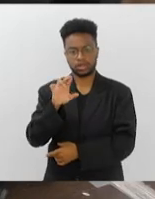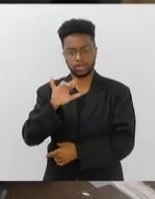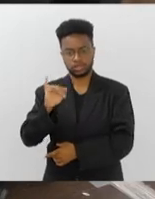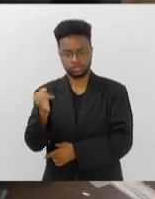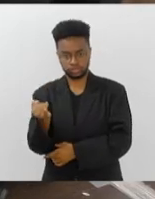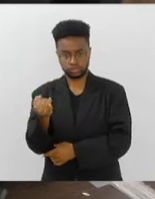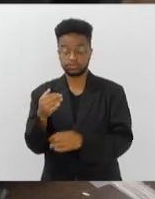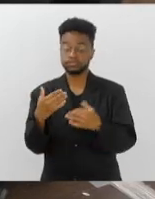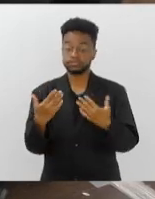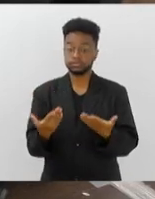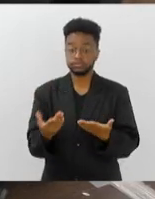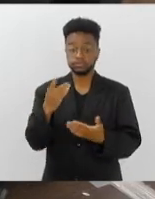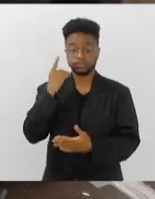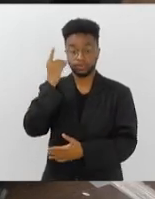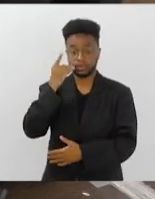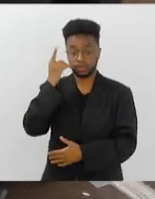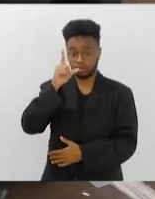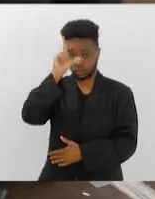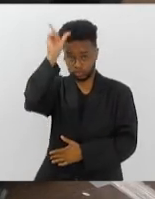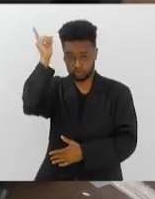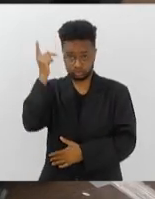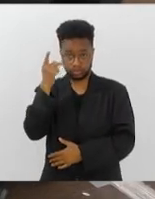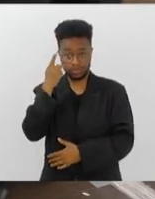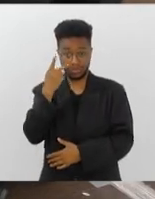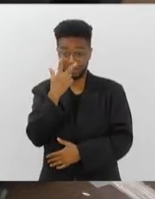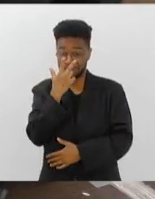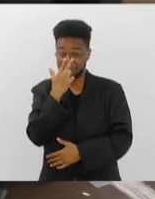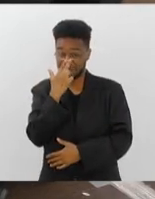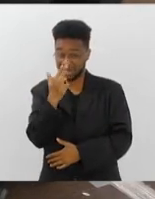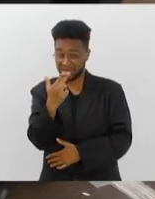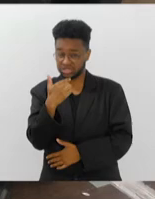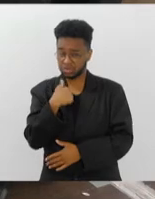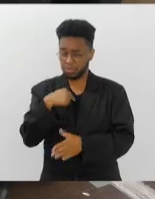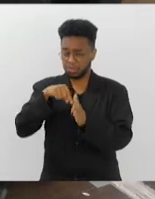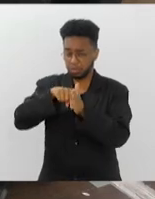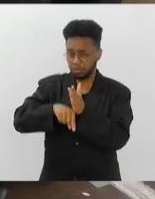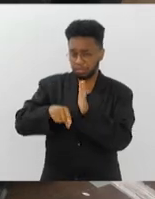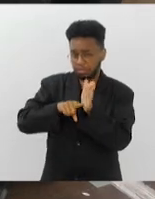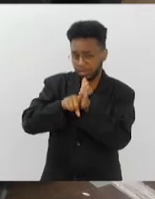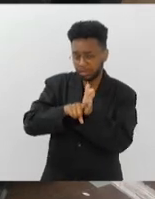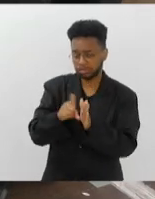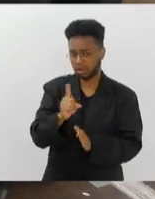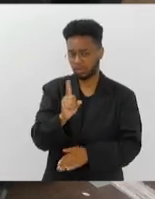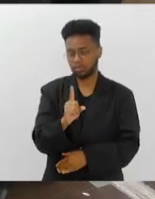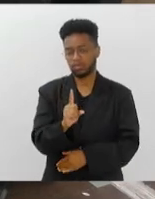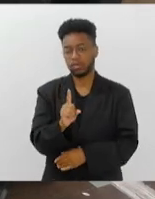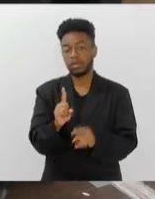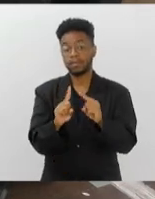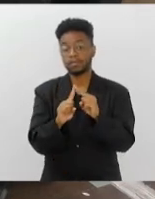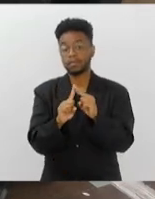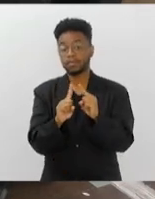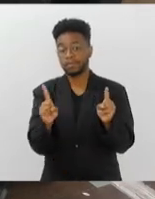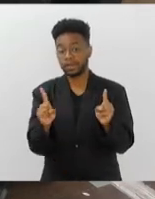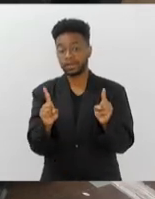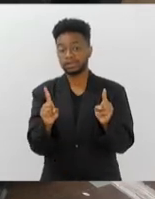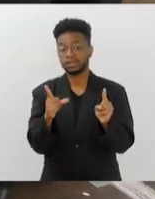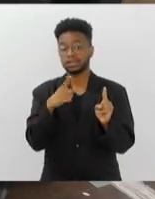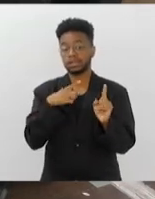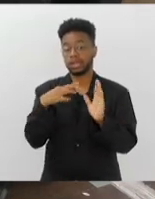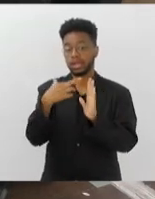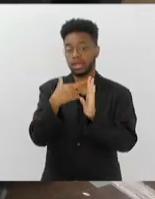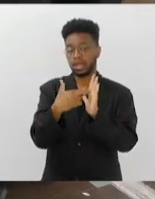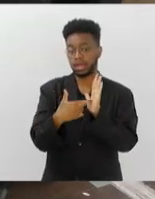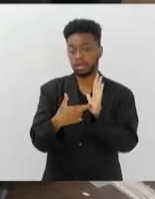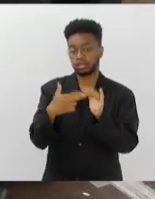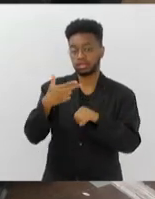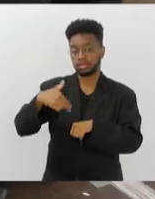aí, deputado Luiz Paulo, me parece, eu não aprofundei sobre o tema, mas há uma regulação